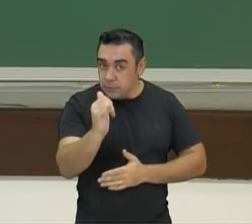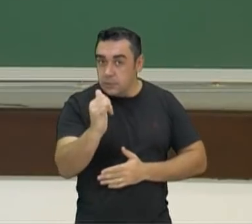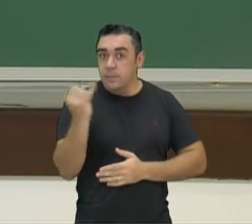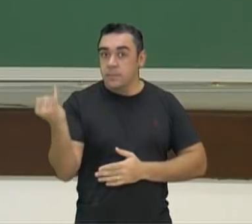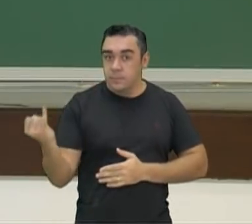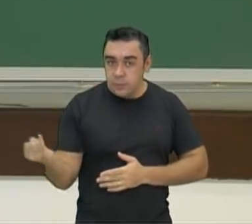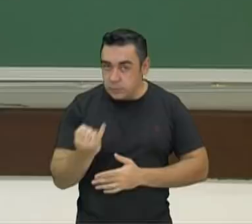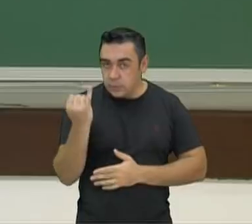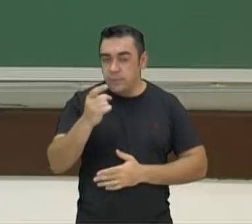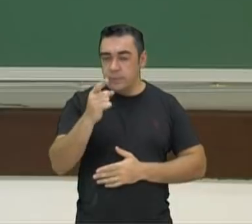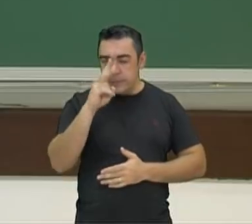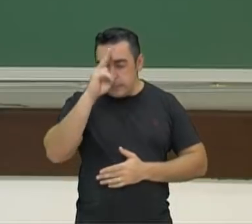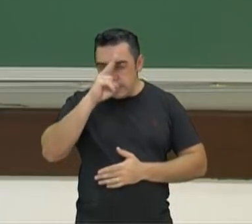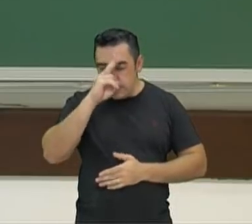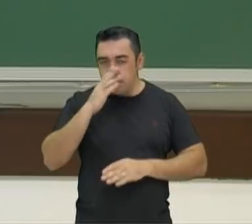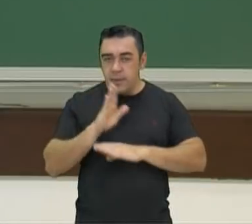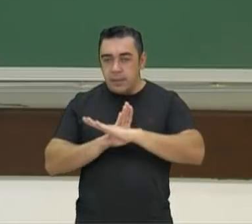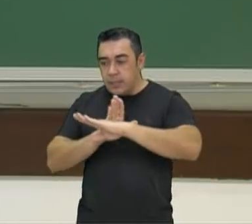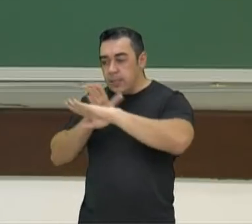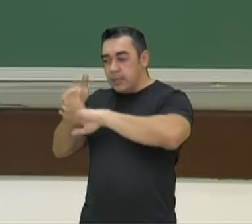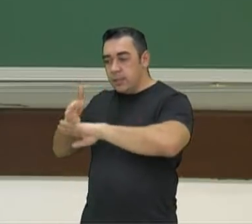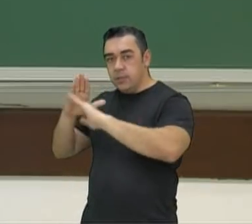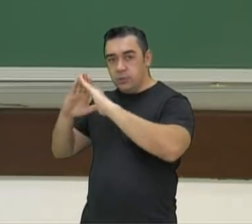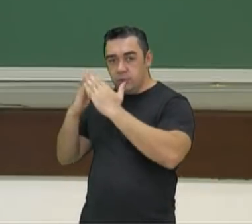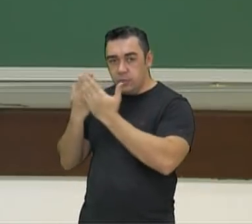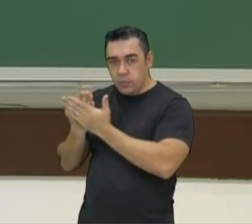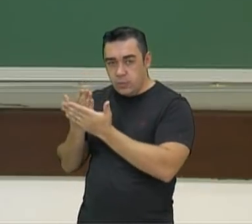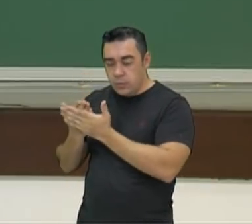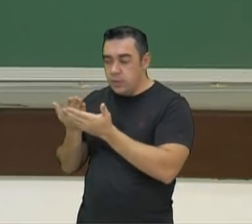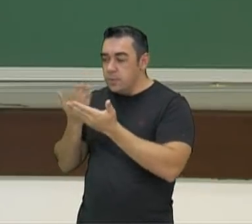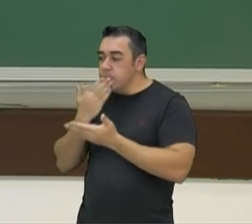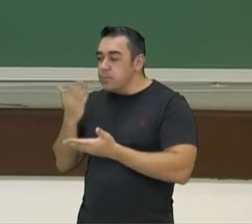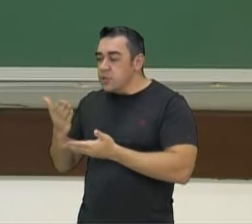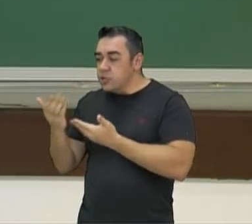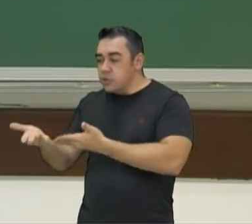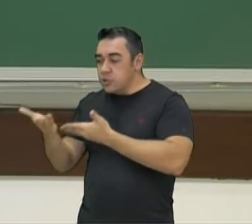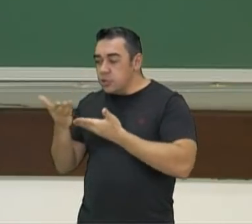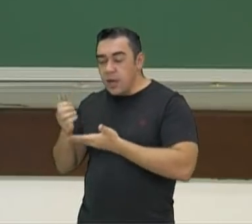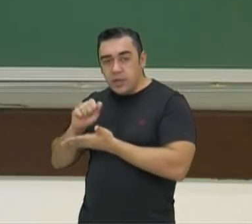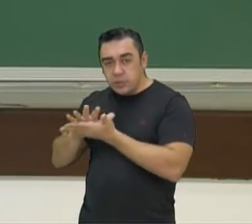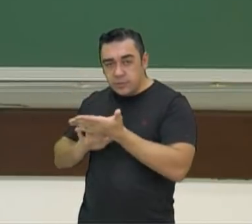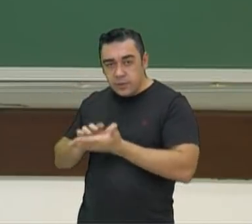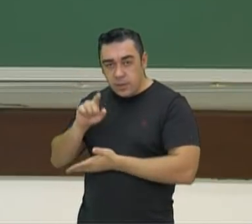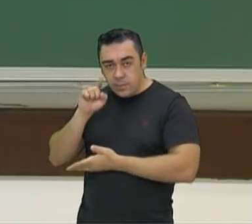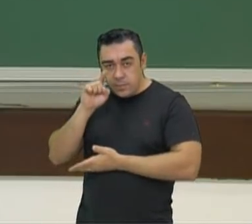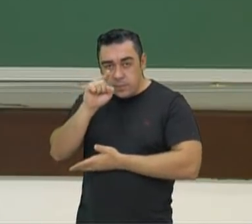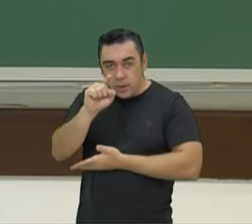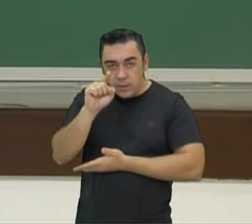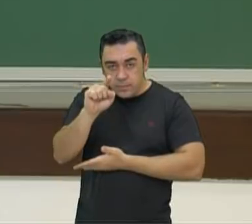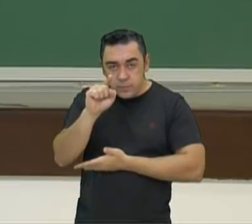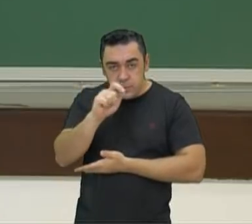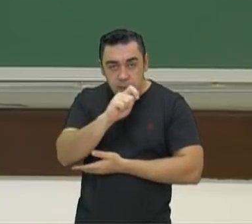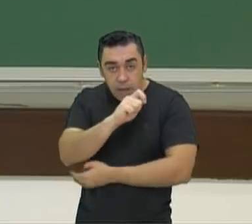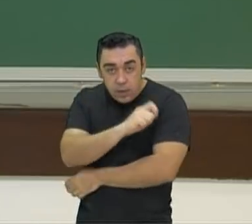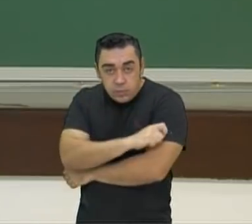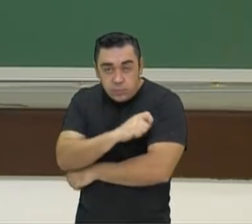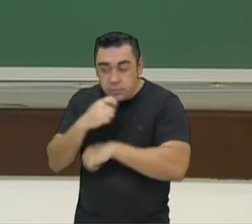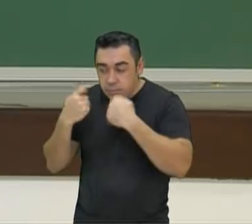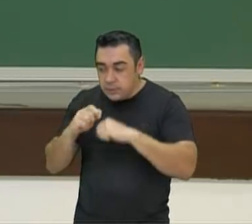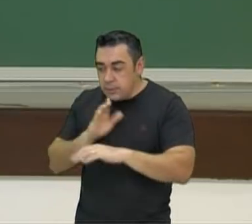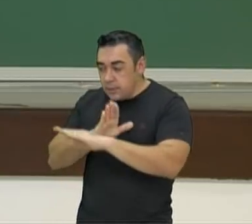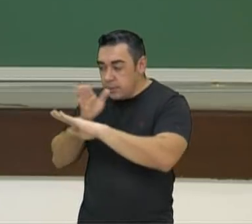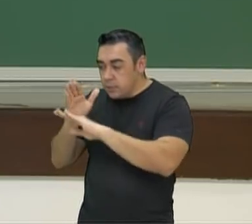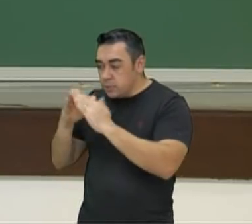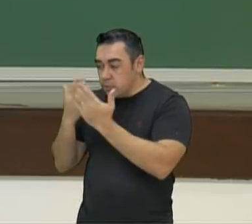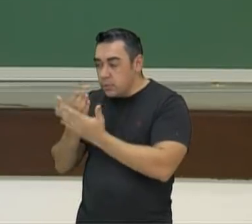importante. Lembre de pegar na sua escola o material para você, aluno ou aluna, que necessita ir até a